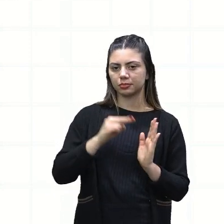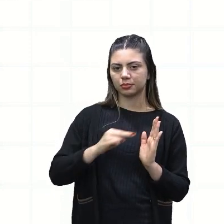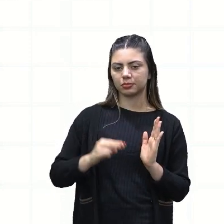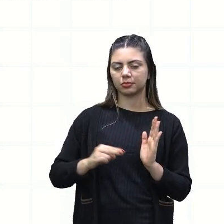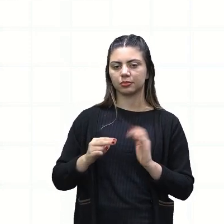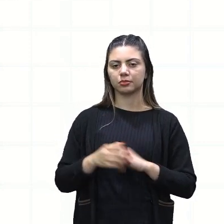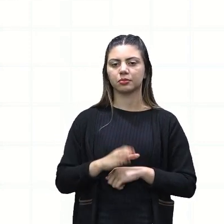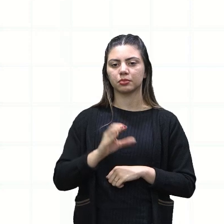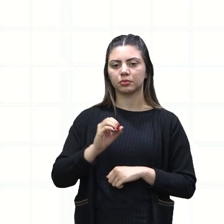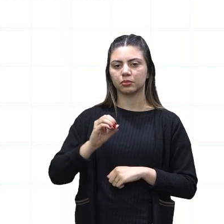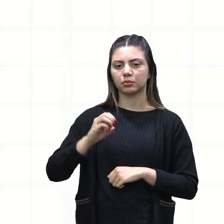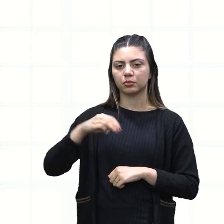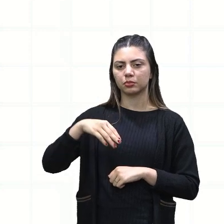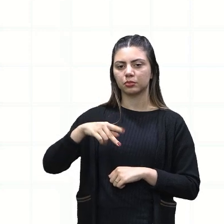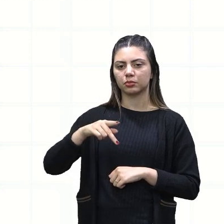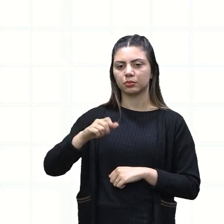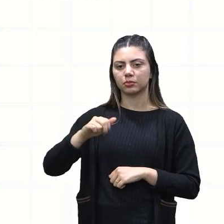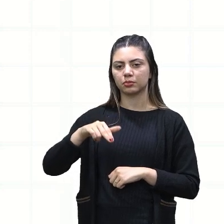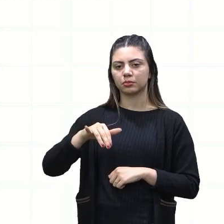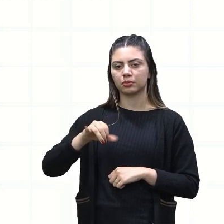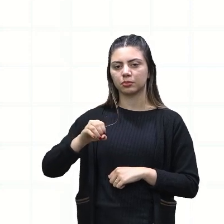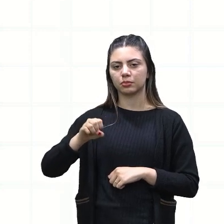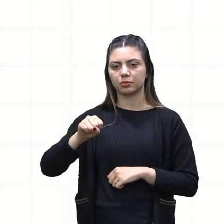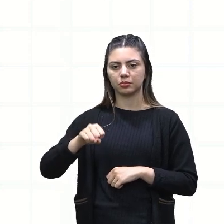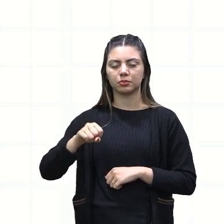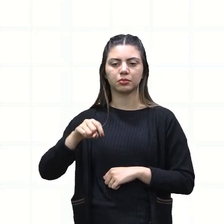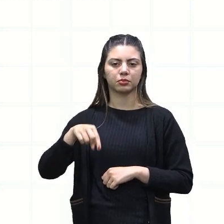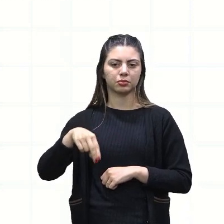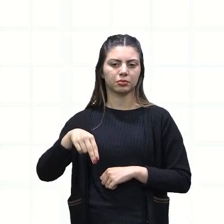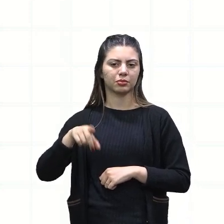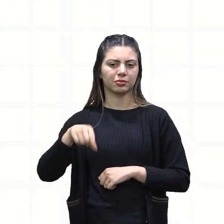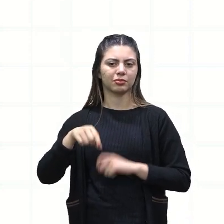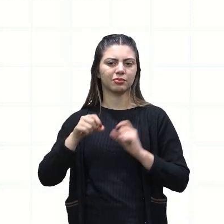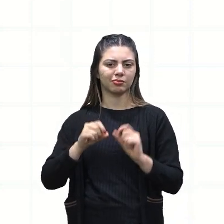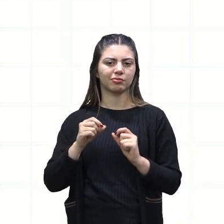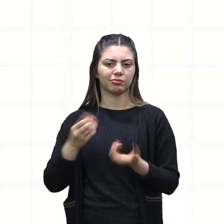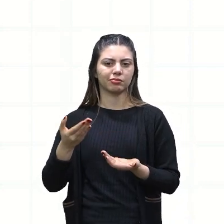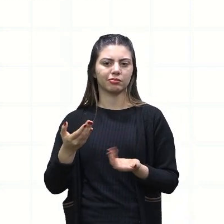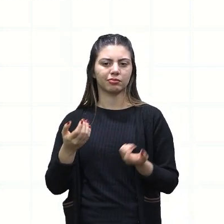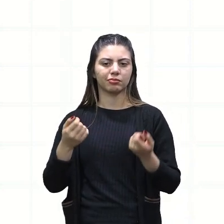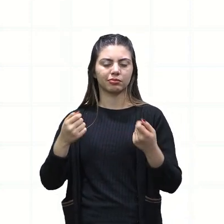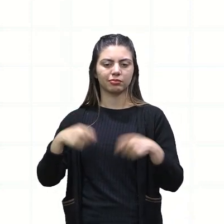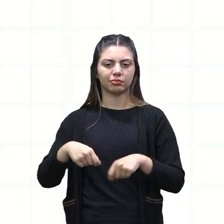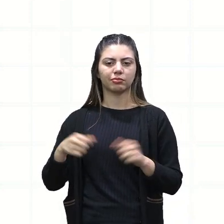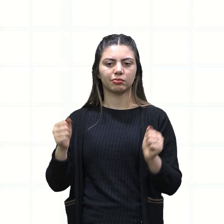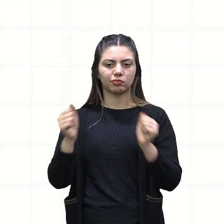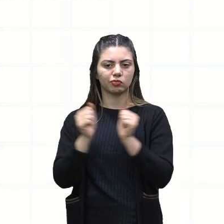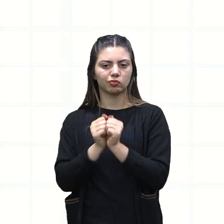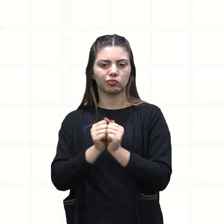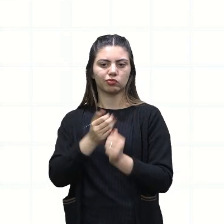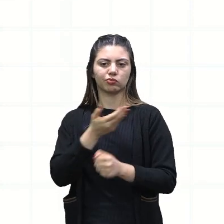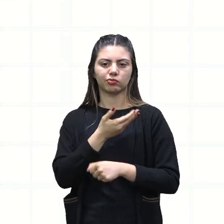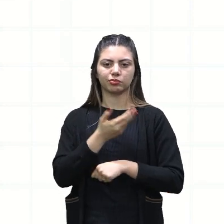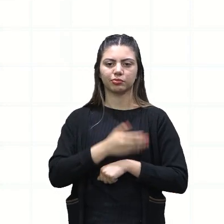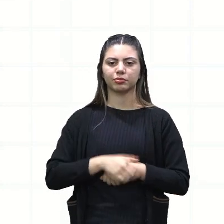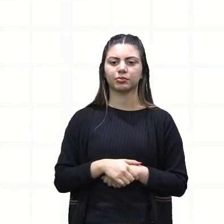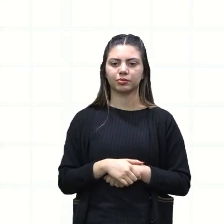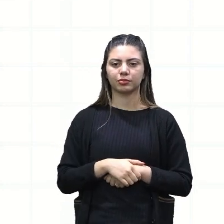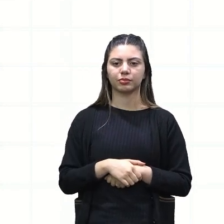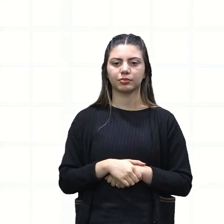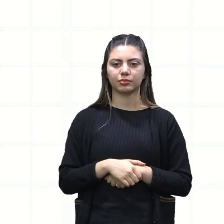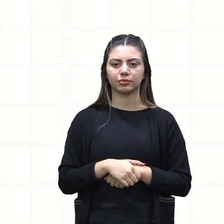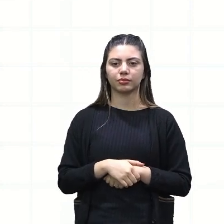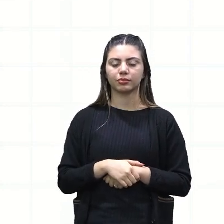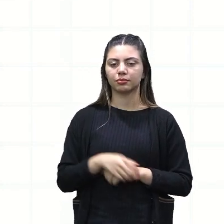como companheiros. Depends o quê? Not only for the technology advancement, but also on significant